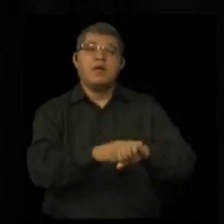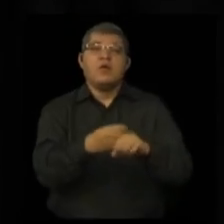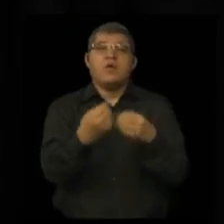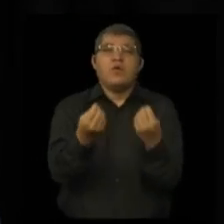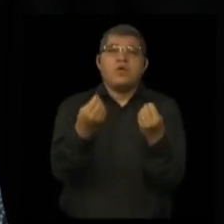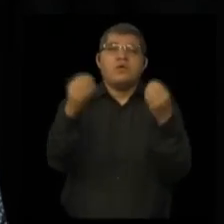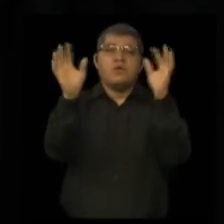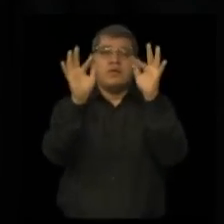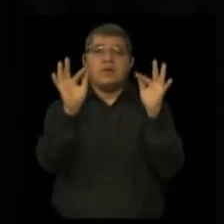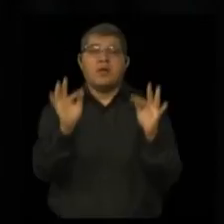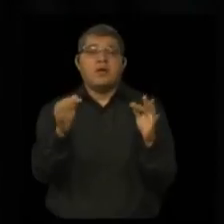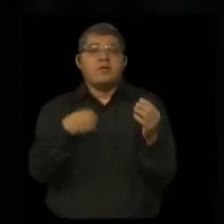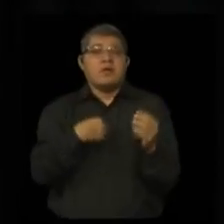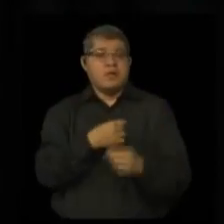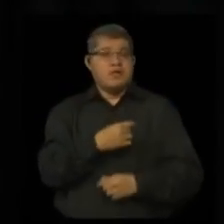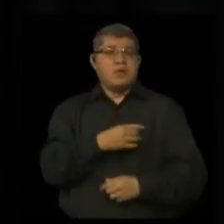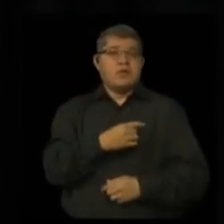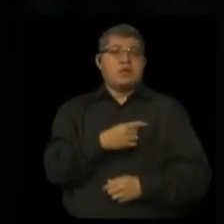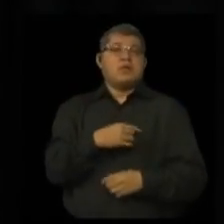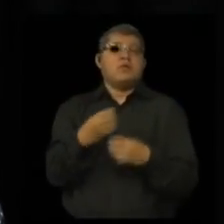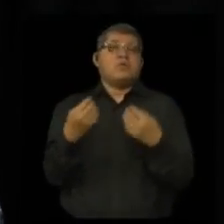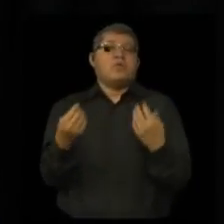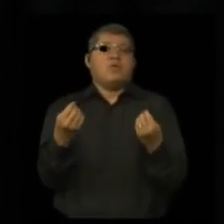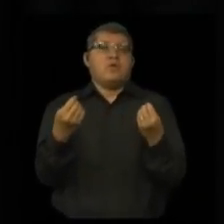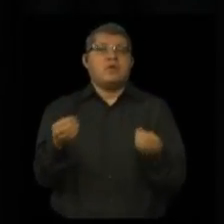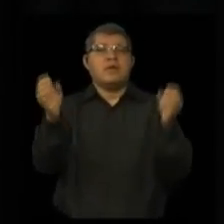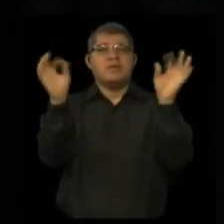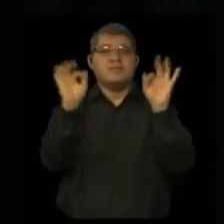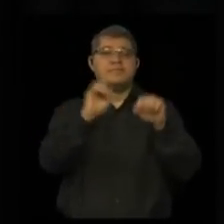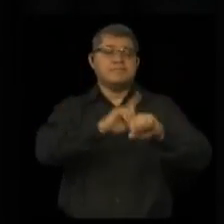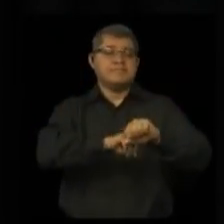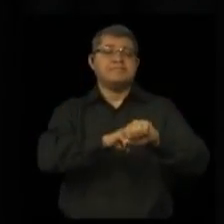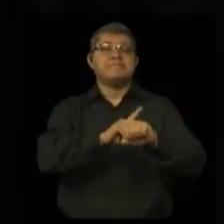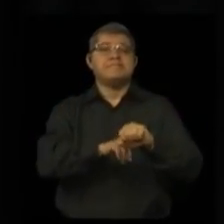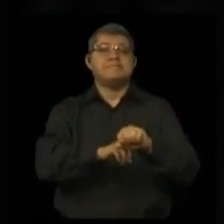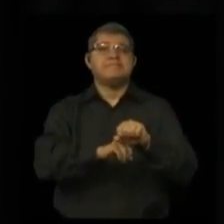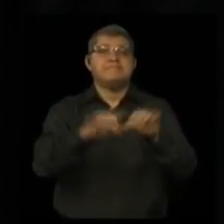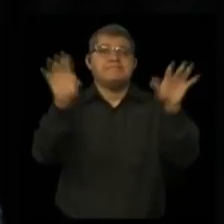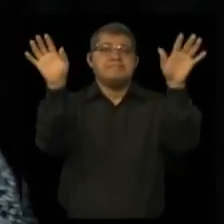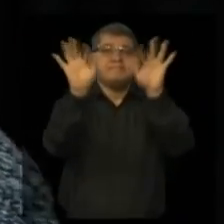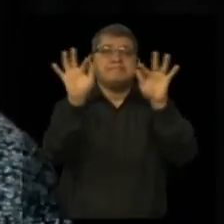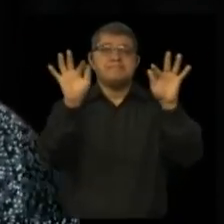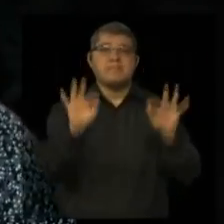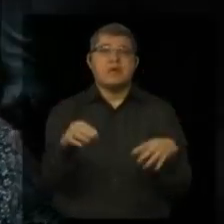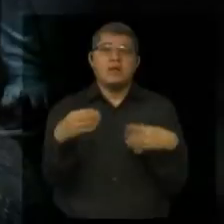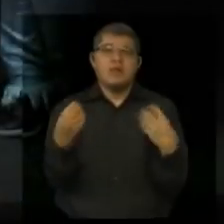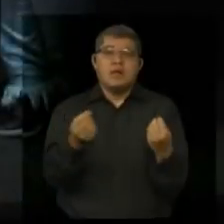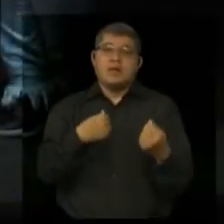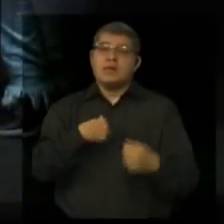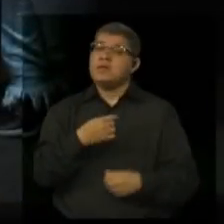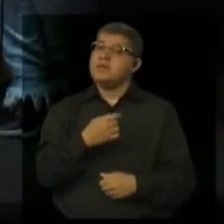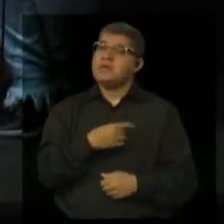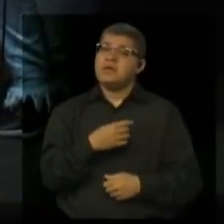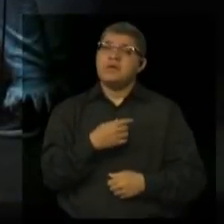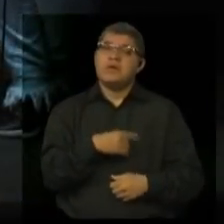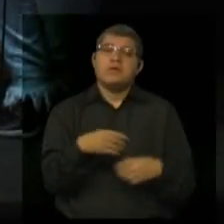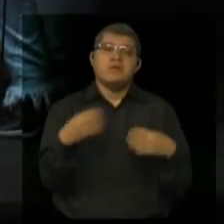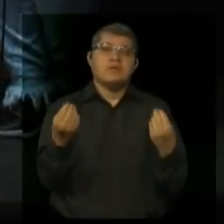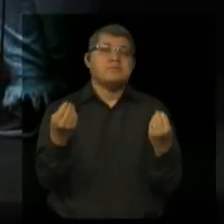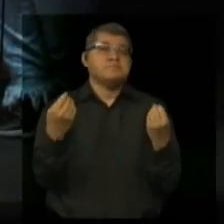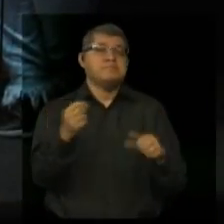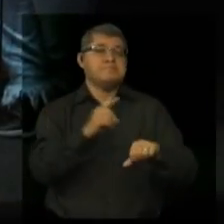de ser feliz. Tenho medo de não ter tempo de ser feliz, tenho medo